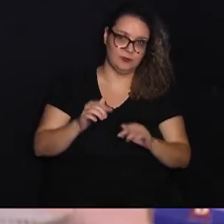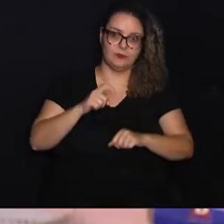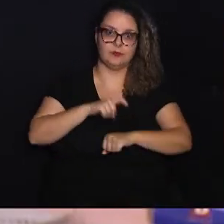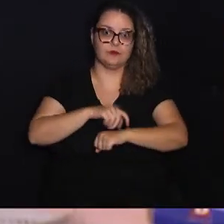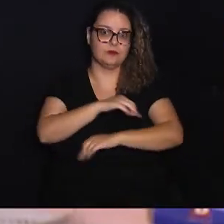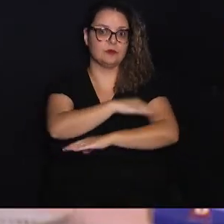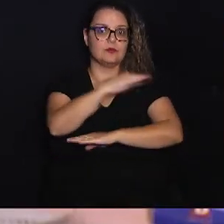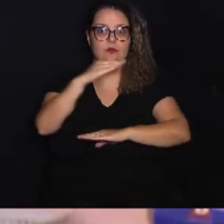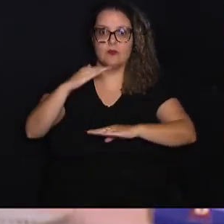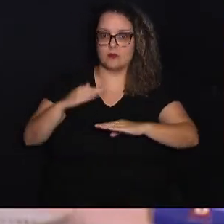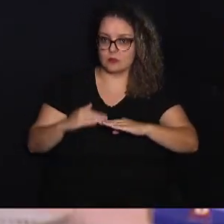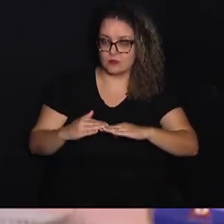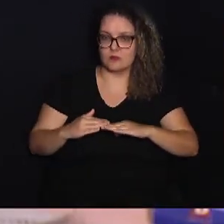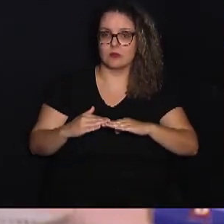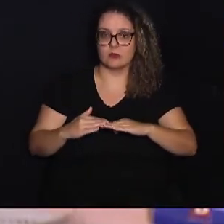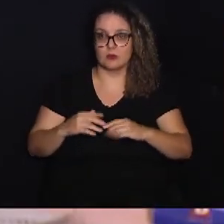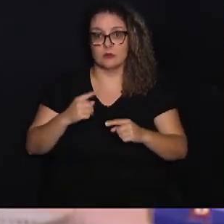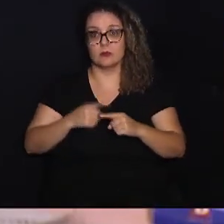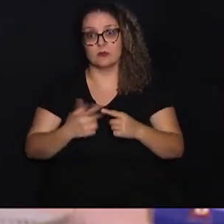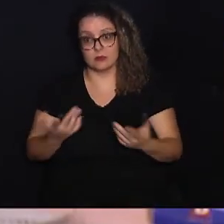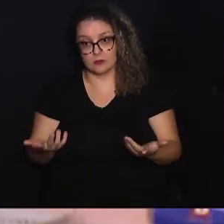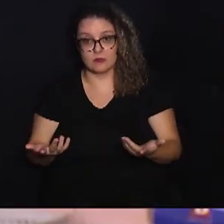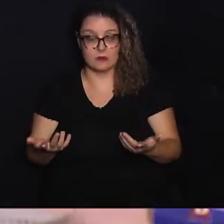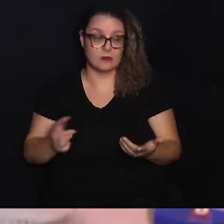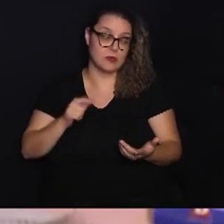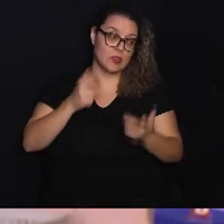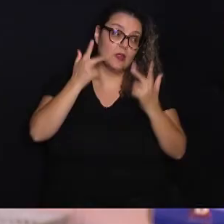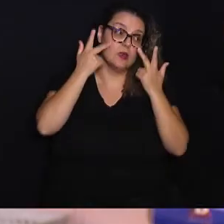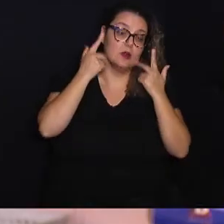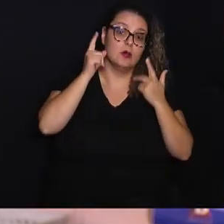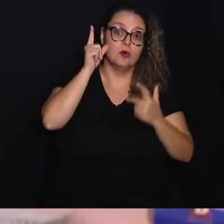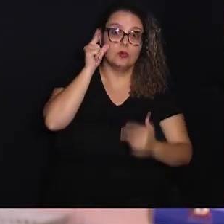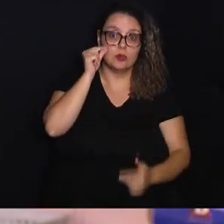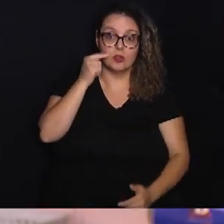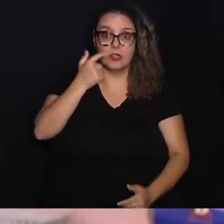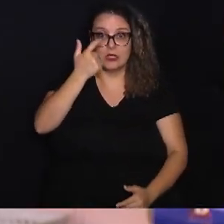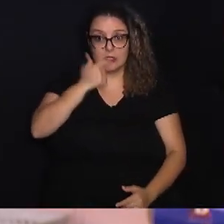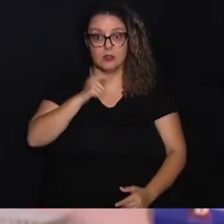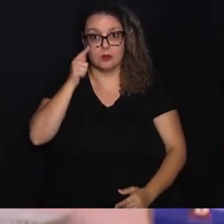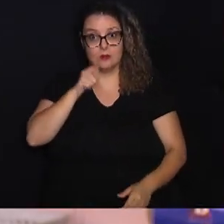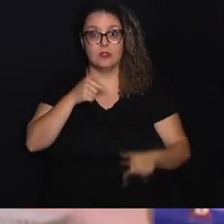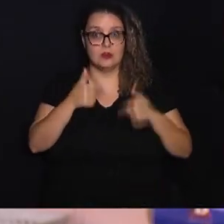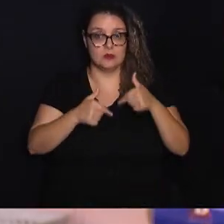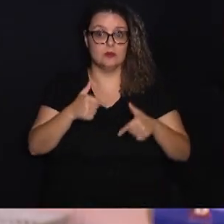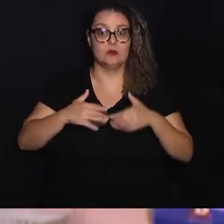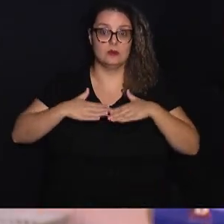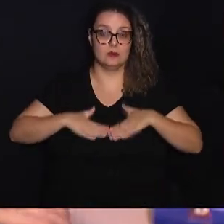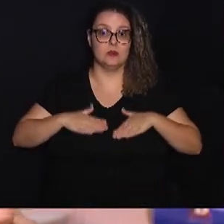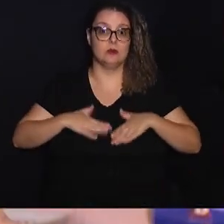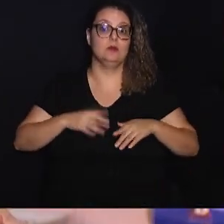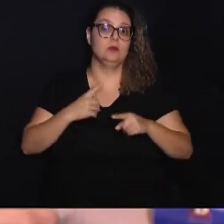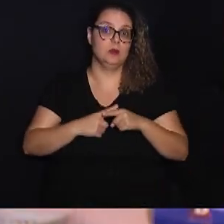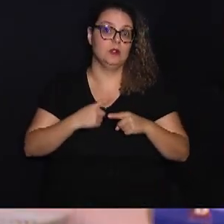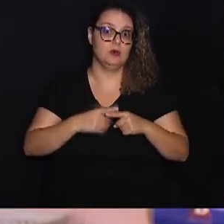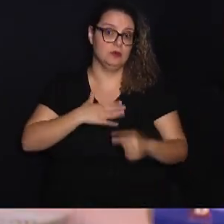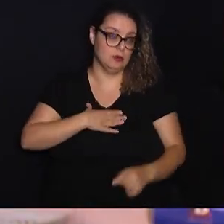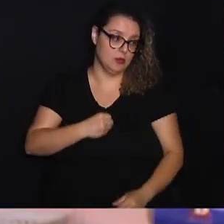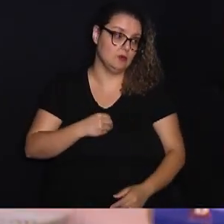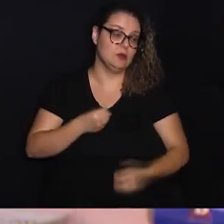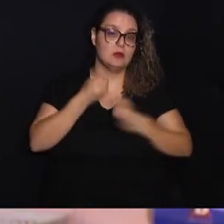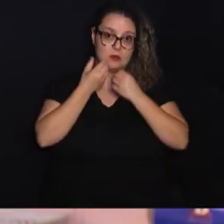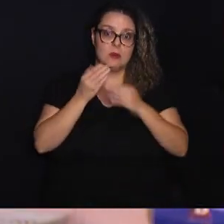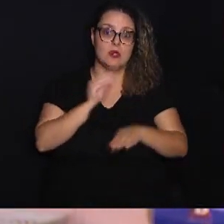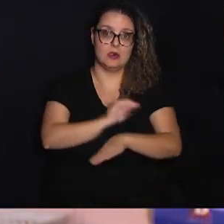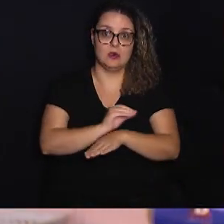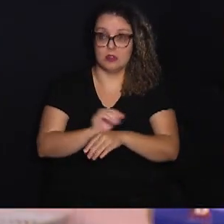integral, porque... Bom, é uma tranquilidade. Eu consigo trabalhar tranquilamente porque eu sei que meu filho está bem cuidado. E